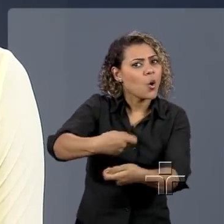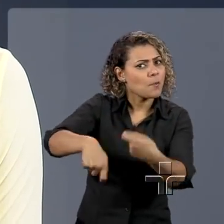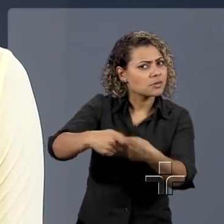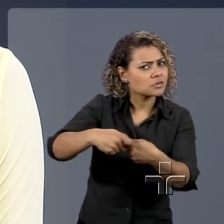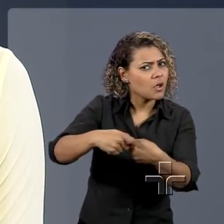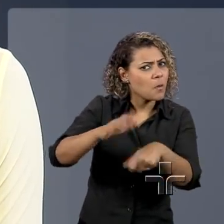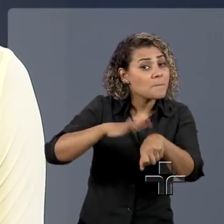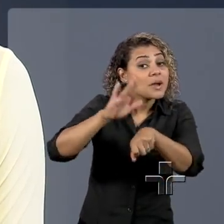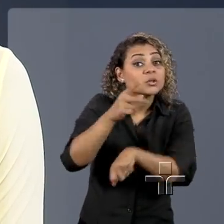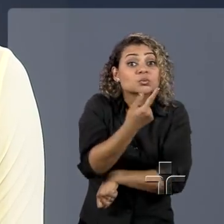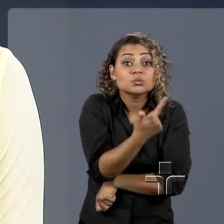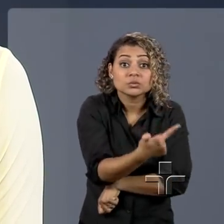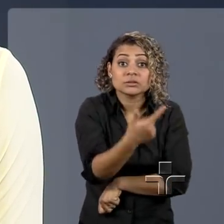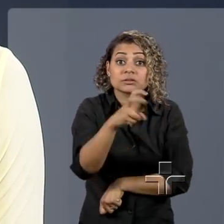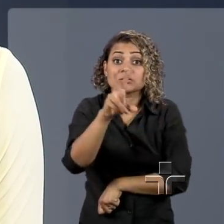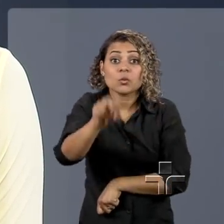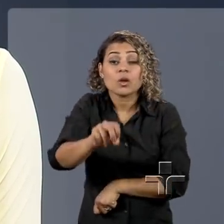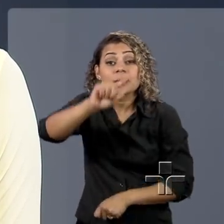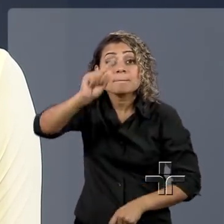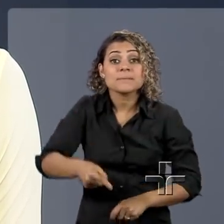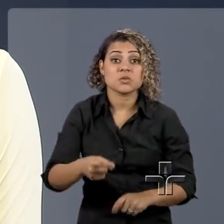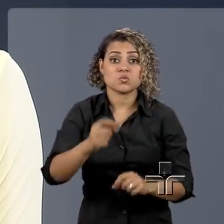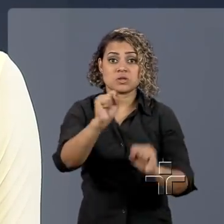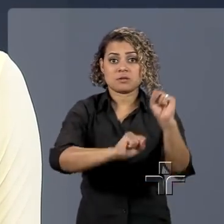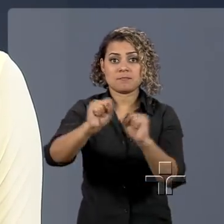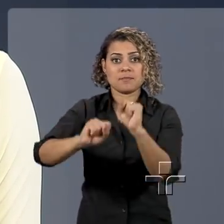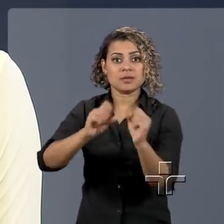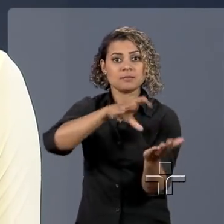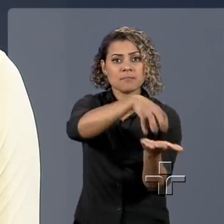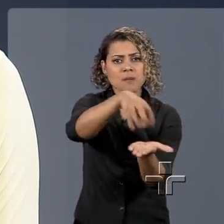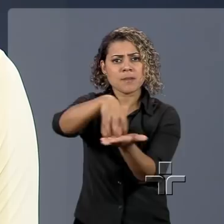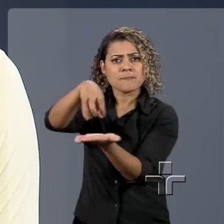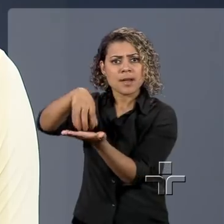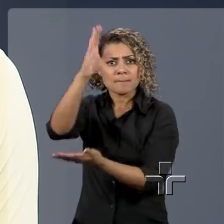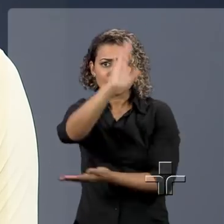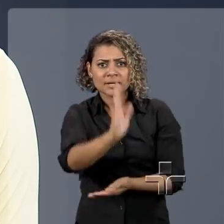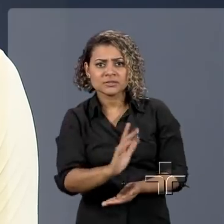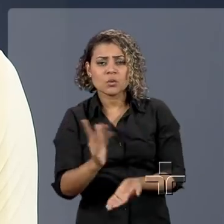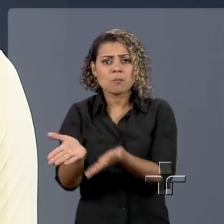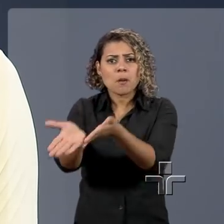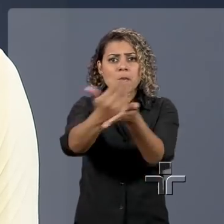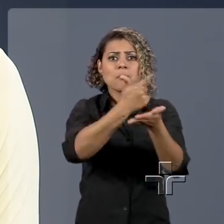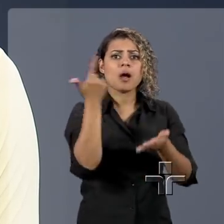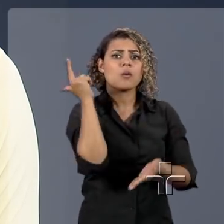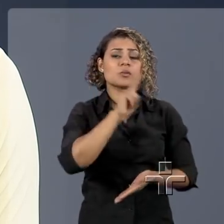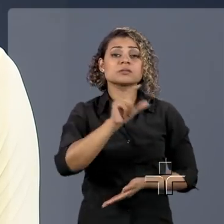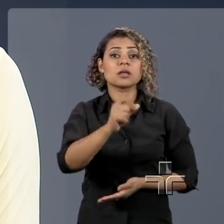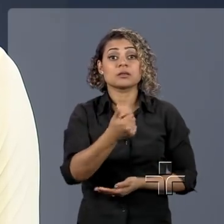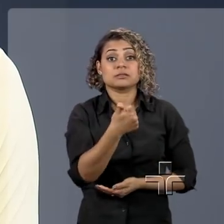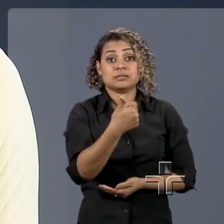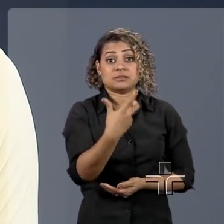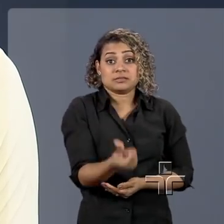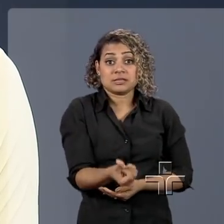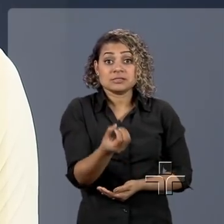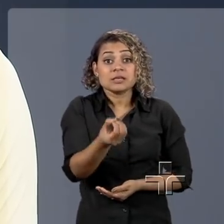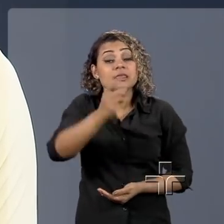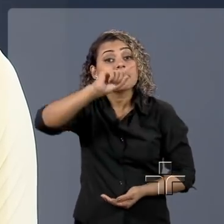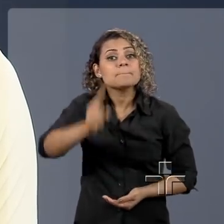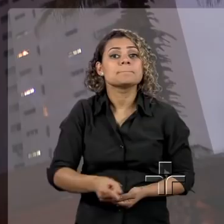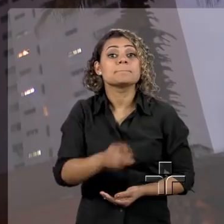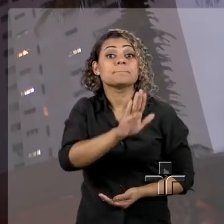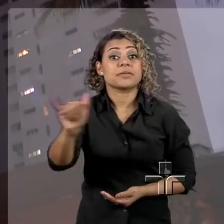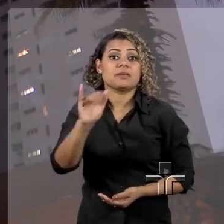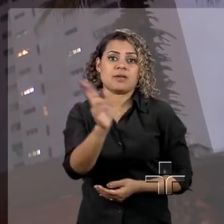de 250 mil empresas estão instaladas no país e faturam mais de 160 bilhões de reais por